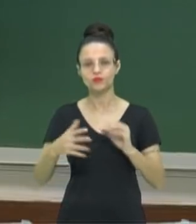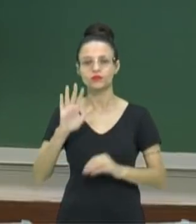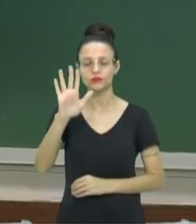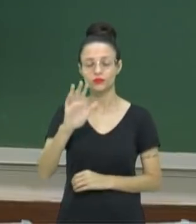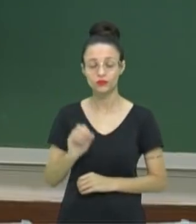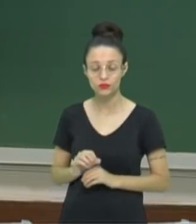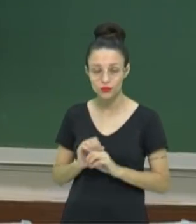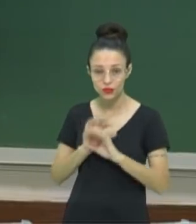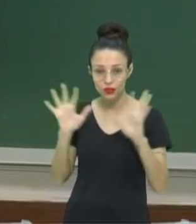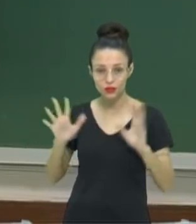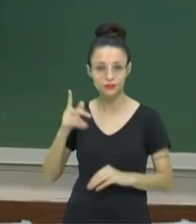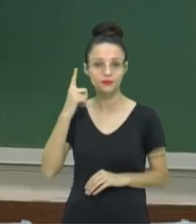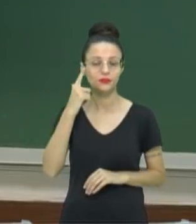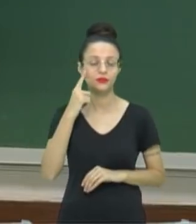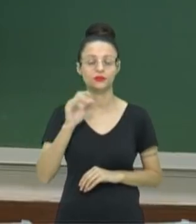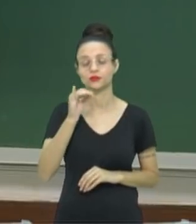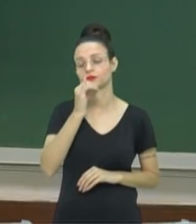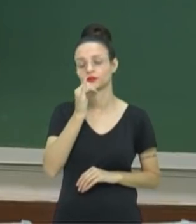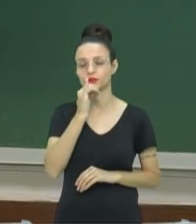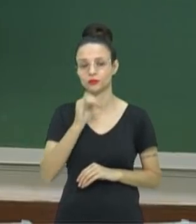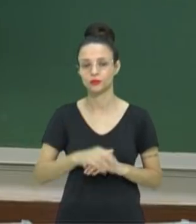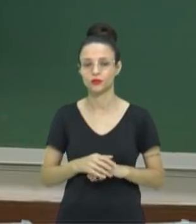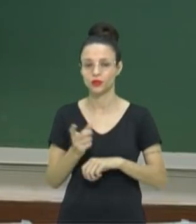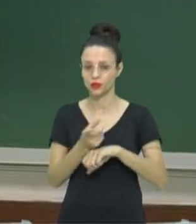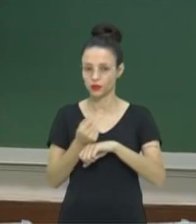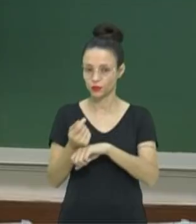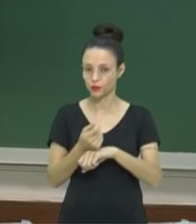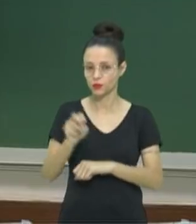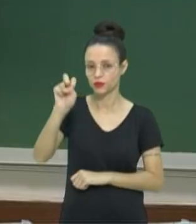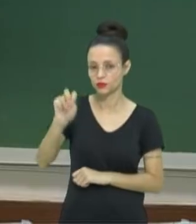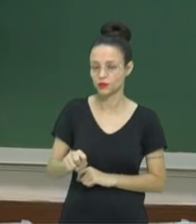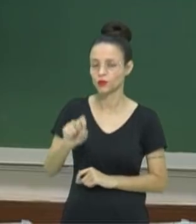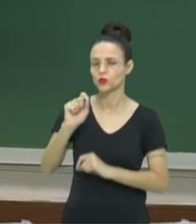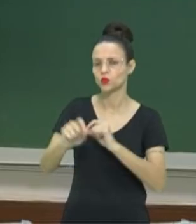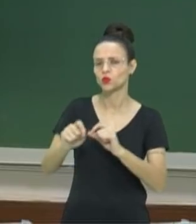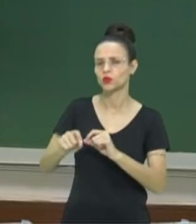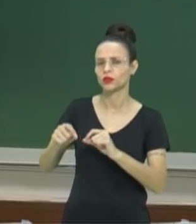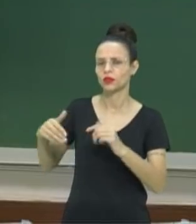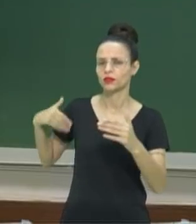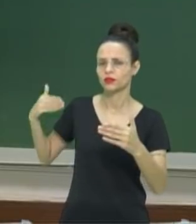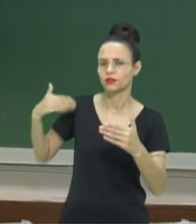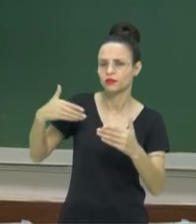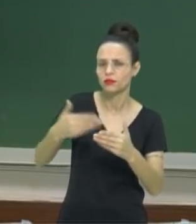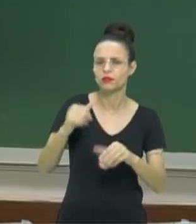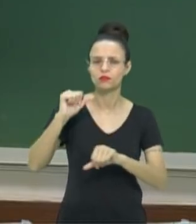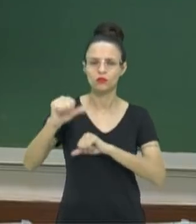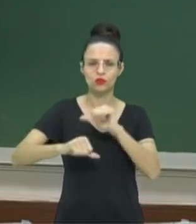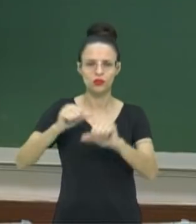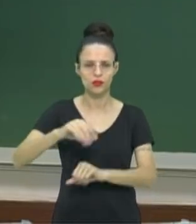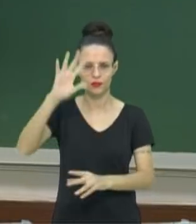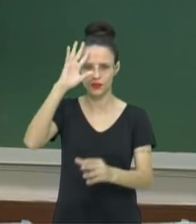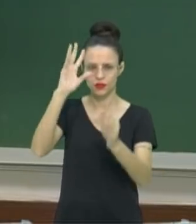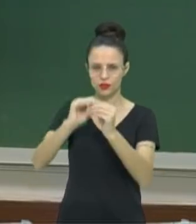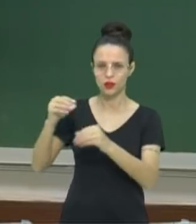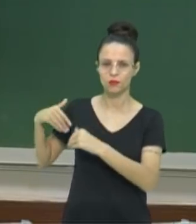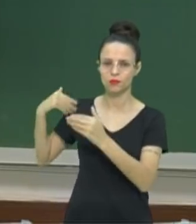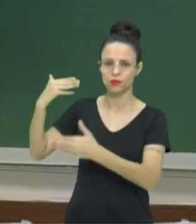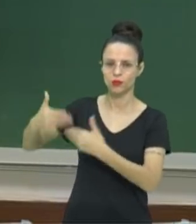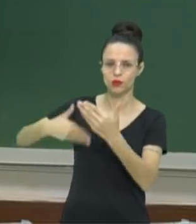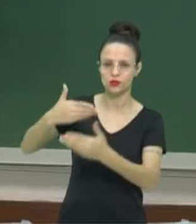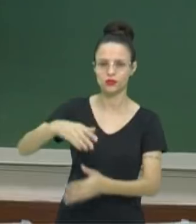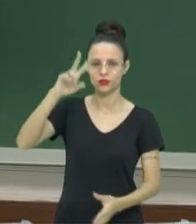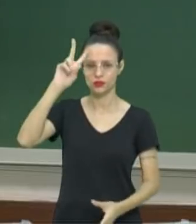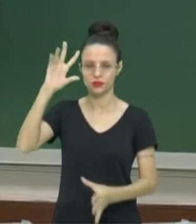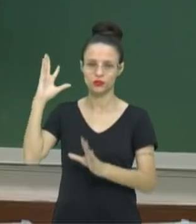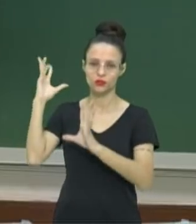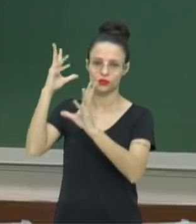que se a gente pegar a economia da região sul e o que mudou lá, nós vamos entender um processo histórico. Como isso